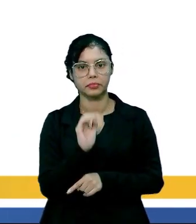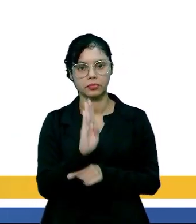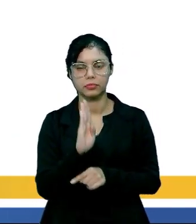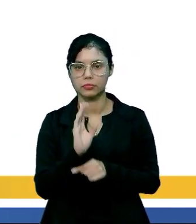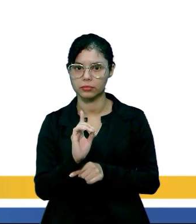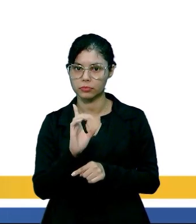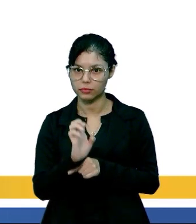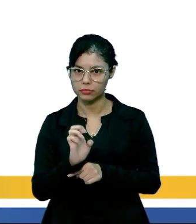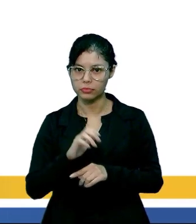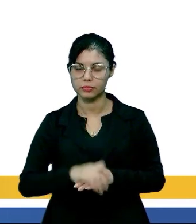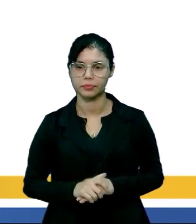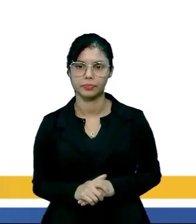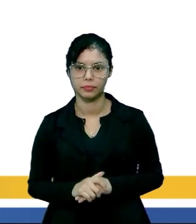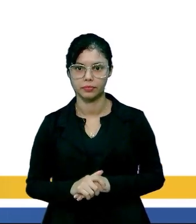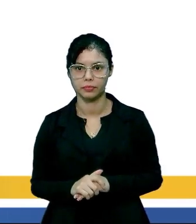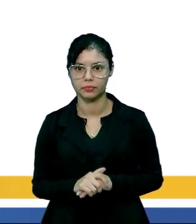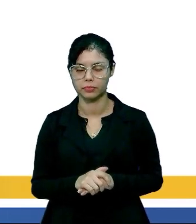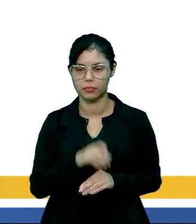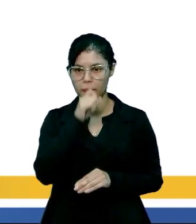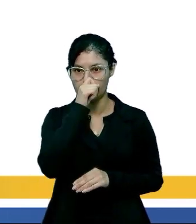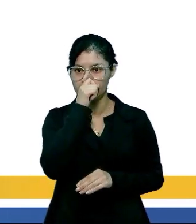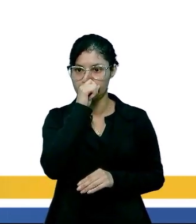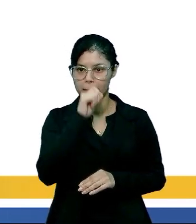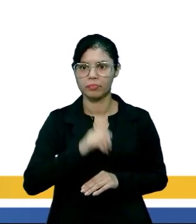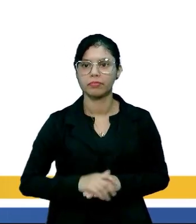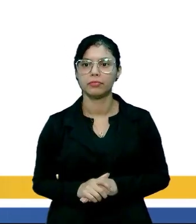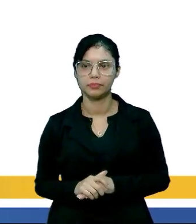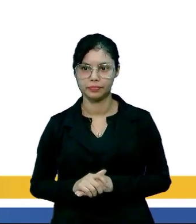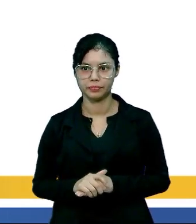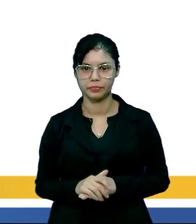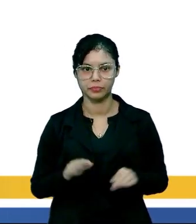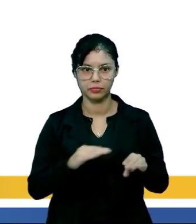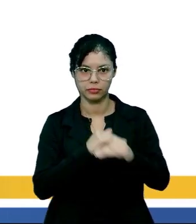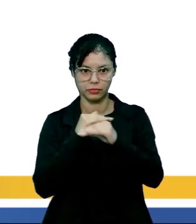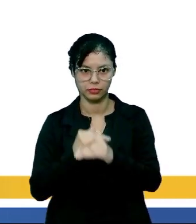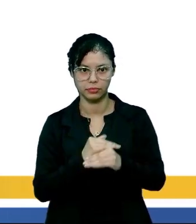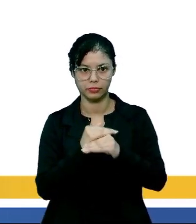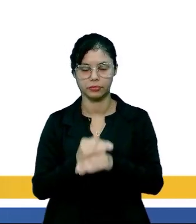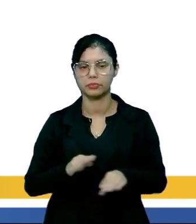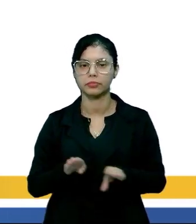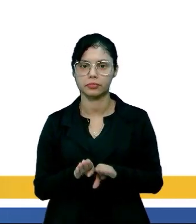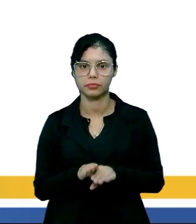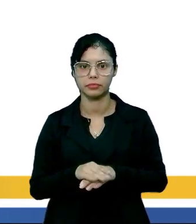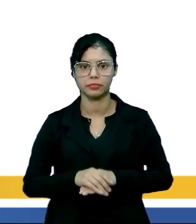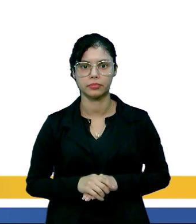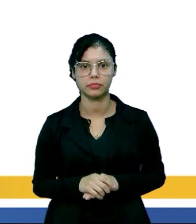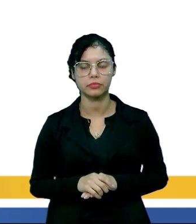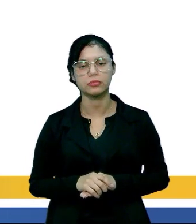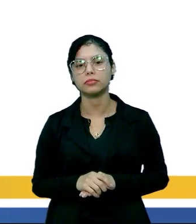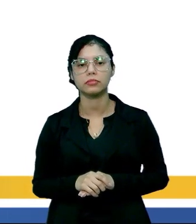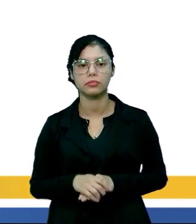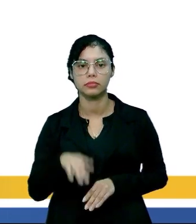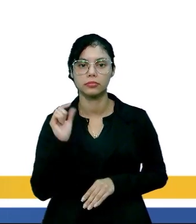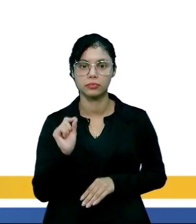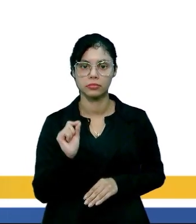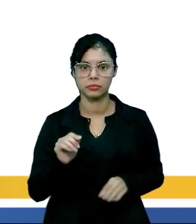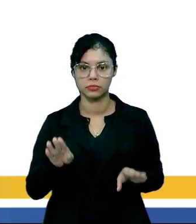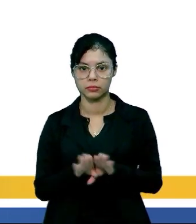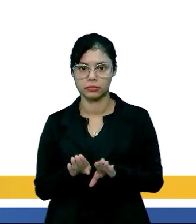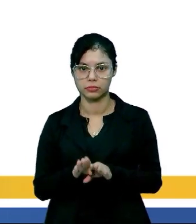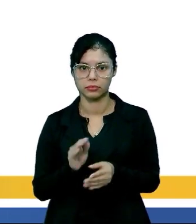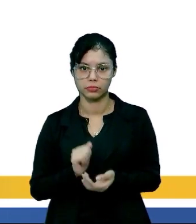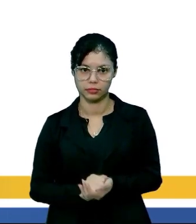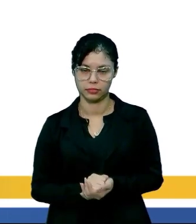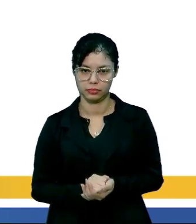B, C, D e E sobre o corrimão estão igualmente espaçados e que A,